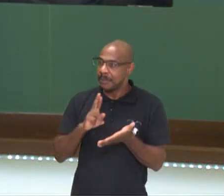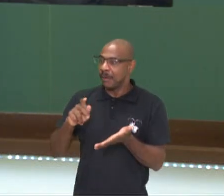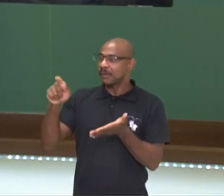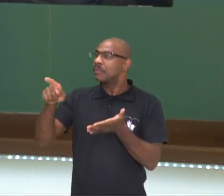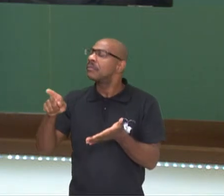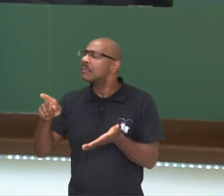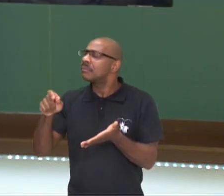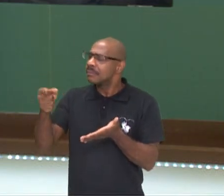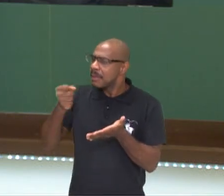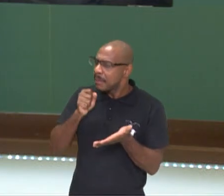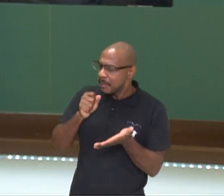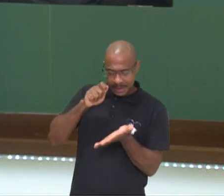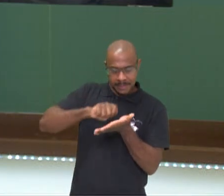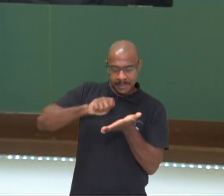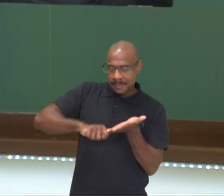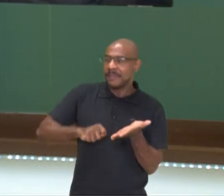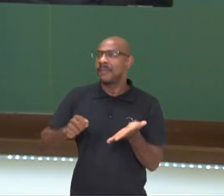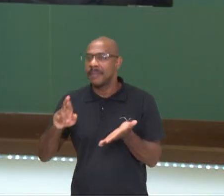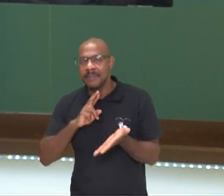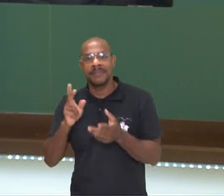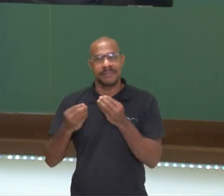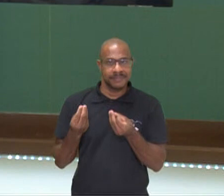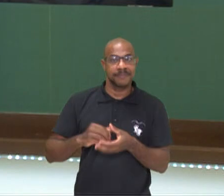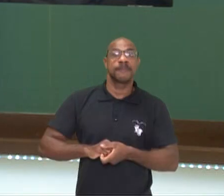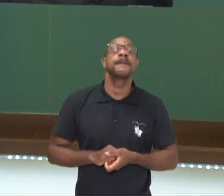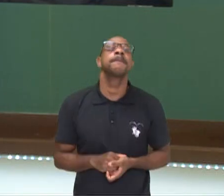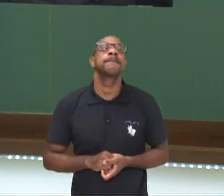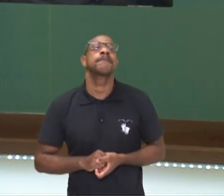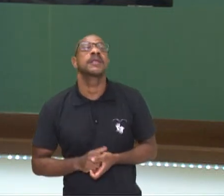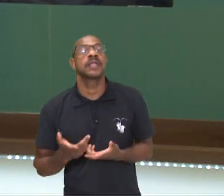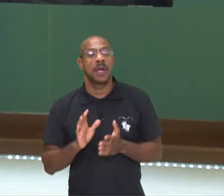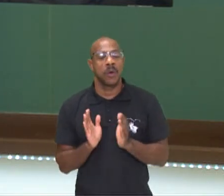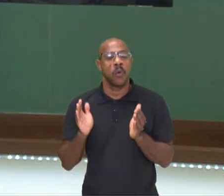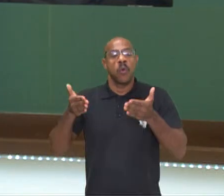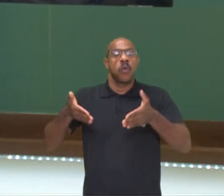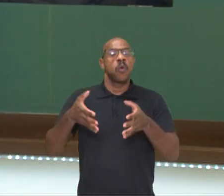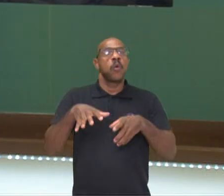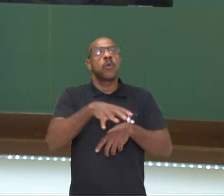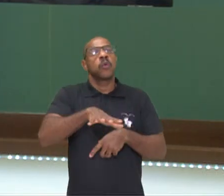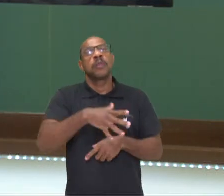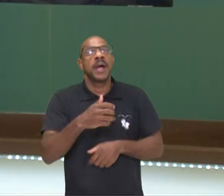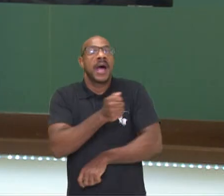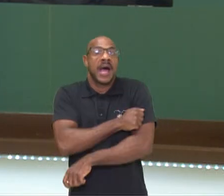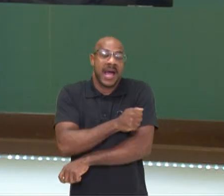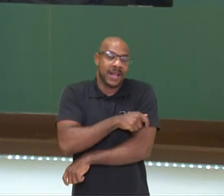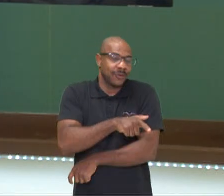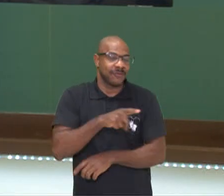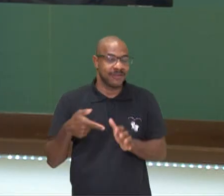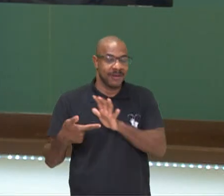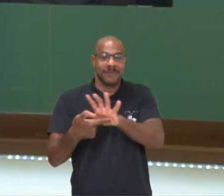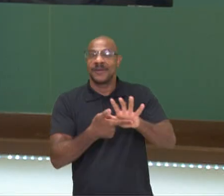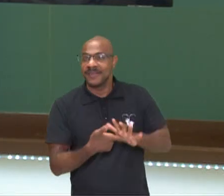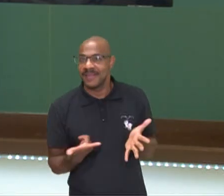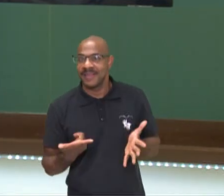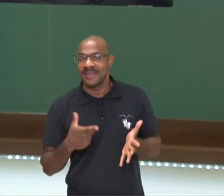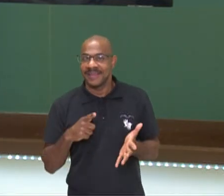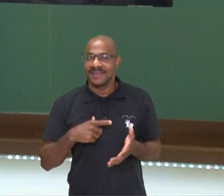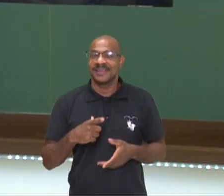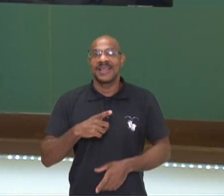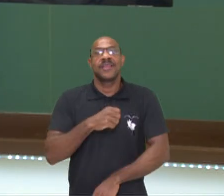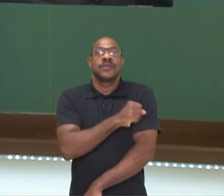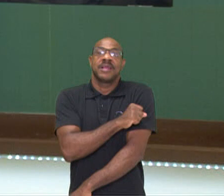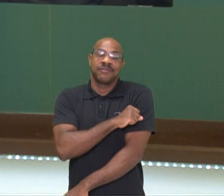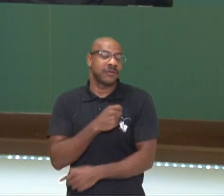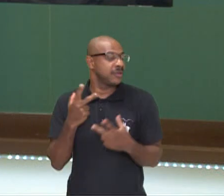pessoa lembre-se de uma coisa que eu publico ao deve ser os alunos a sua sala ou seja estão no